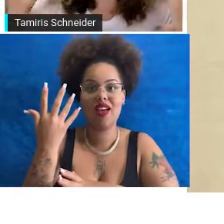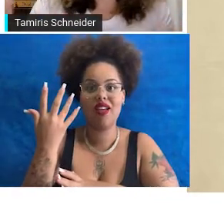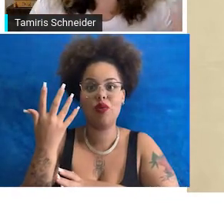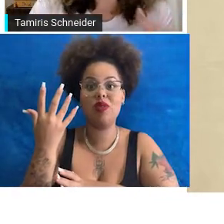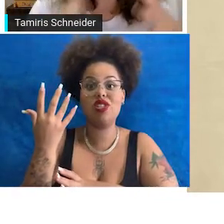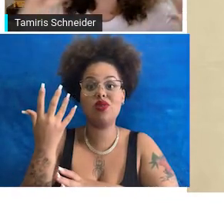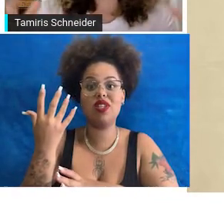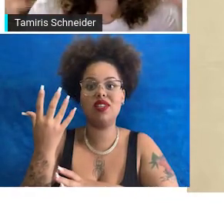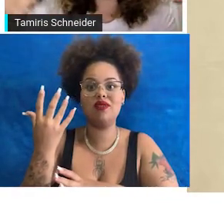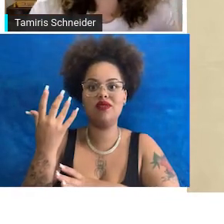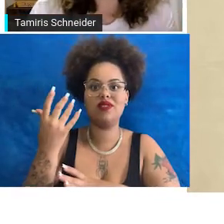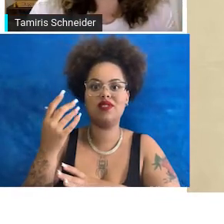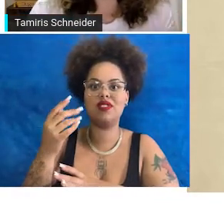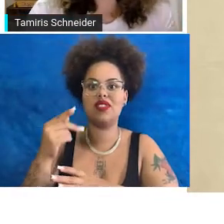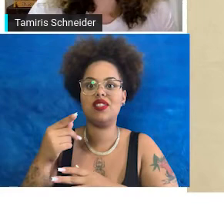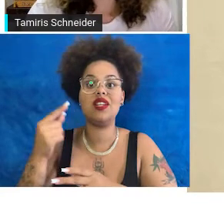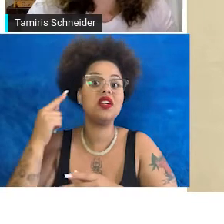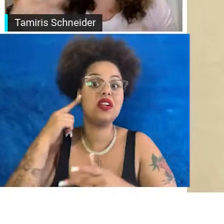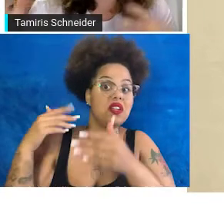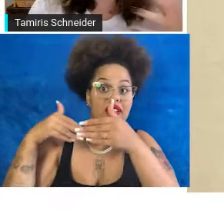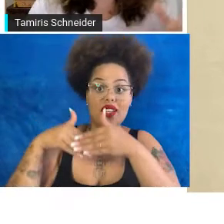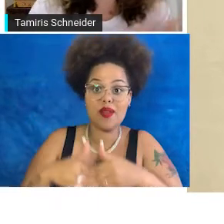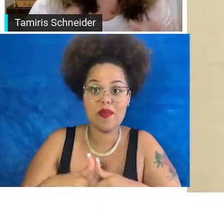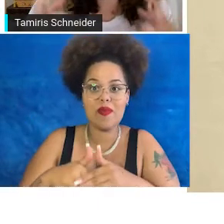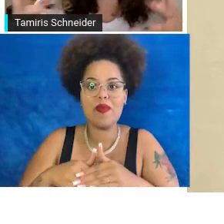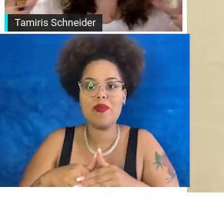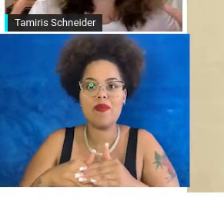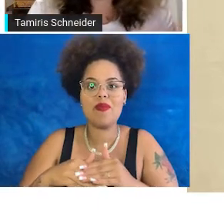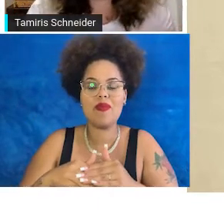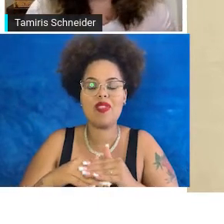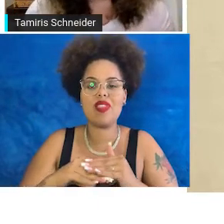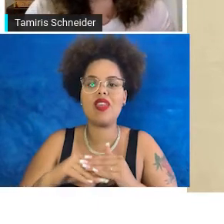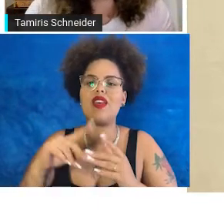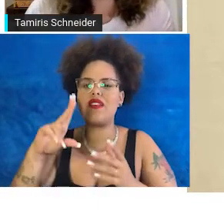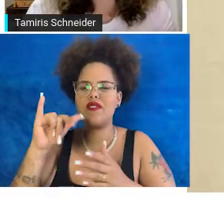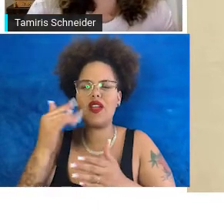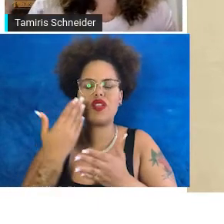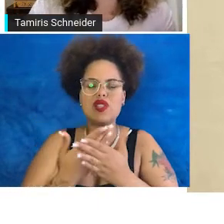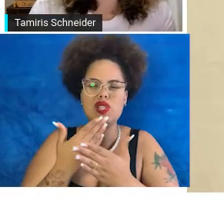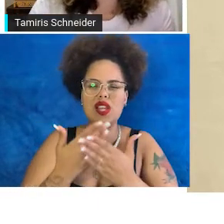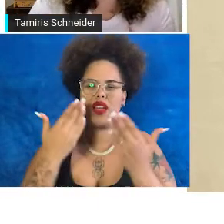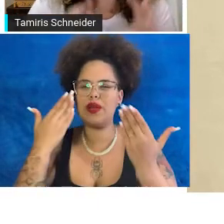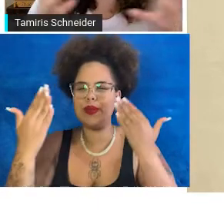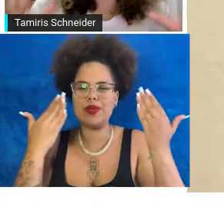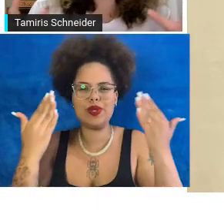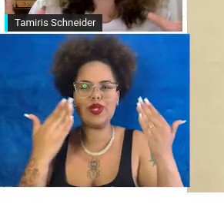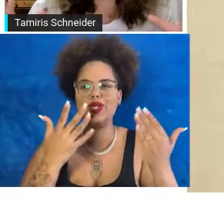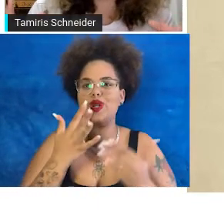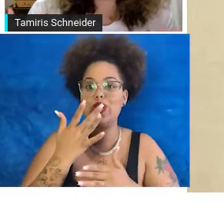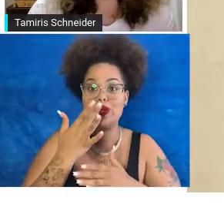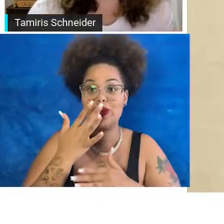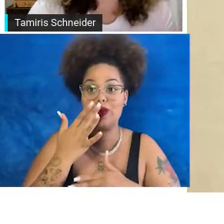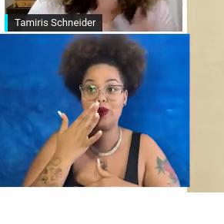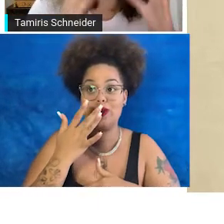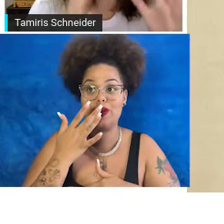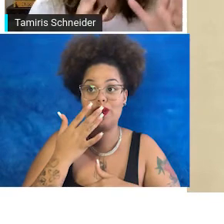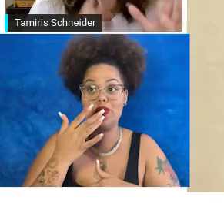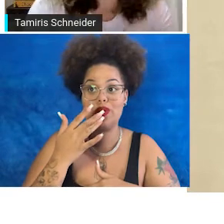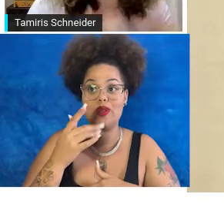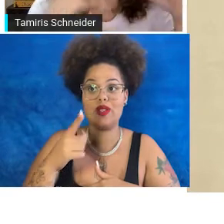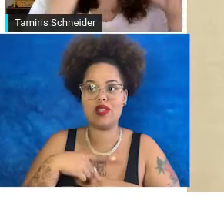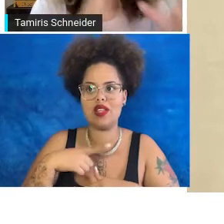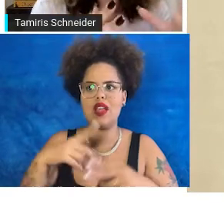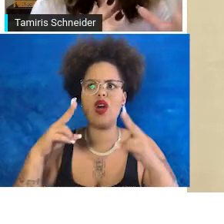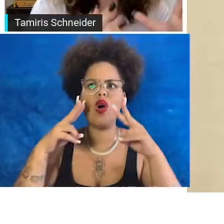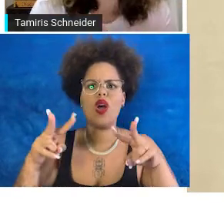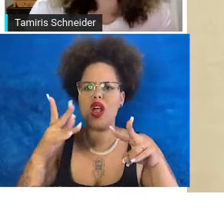de cabeça num assunto mais aprofundado, vai estudar lá psicologia de cores. O ser humano tem essa coisa da gente olhar para uma